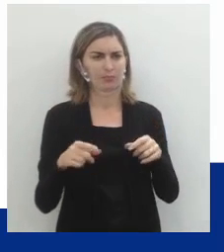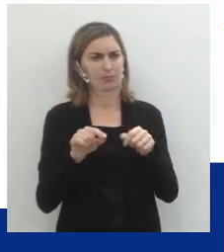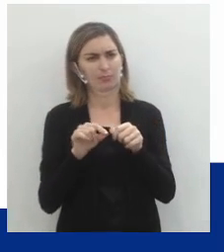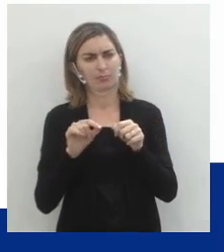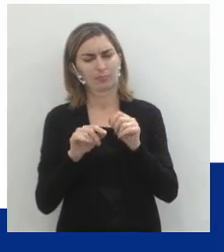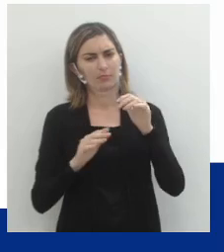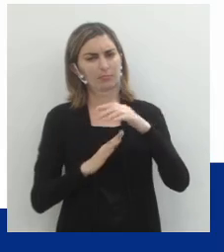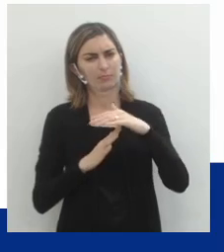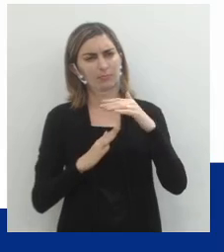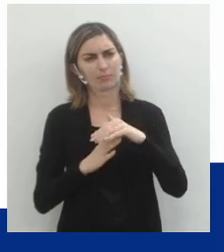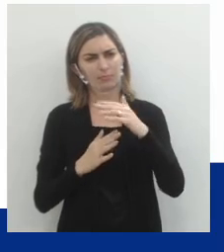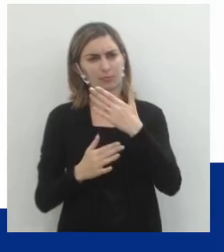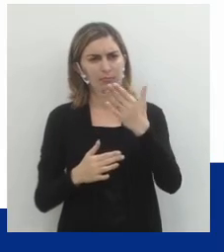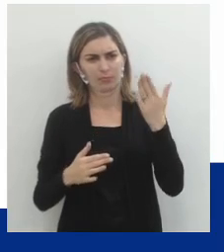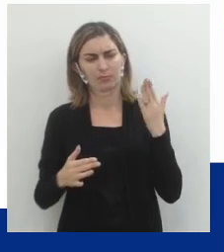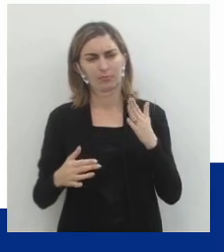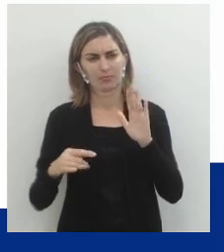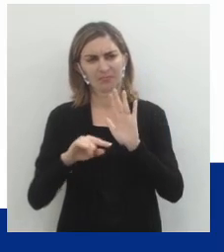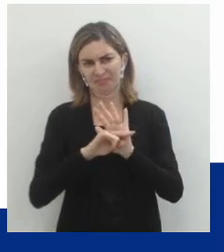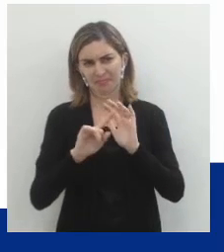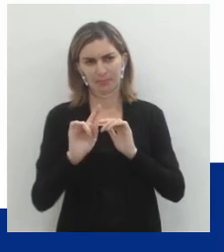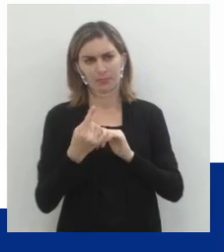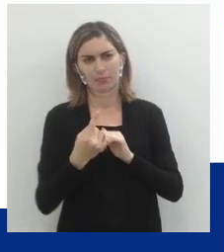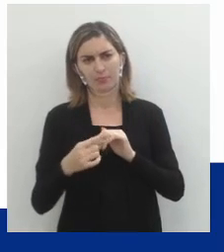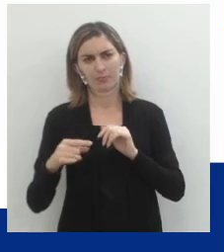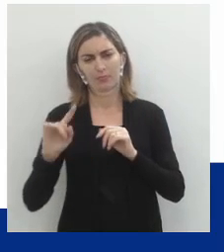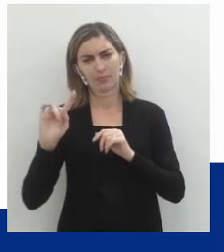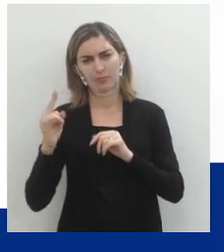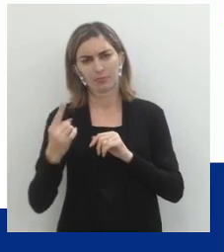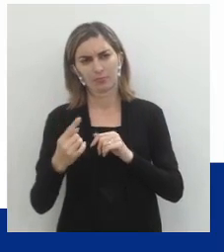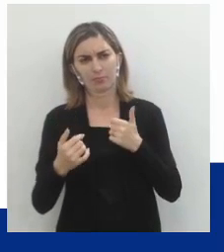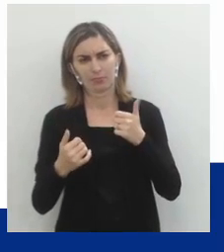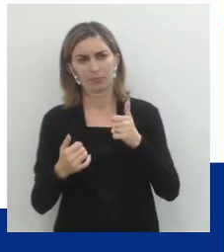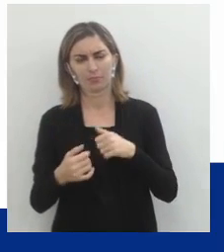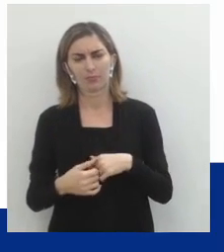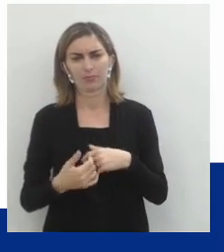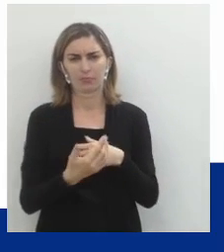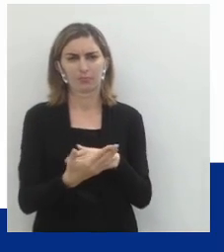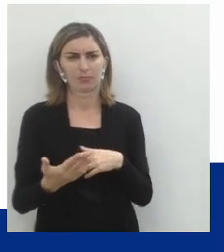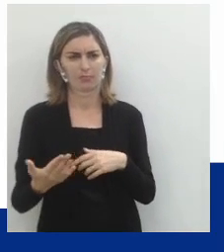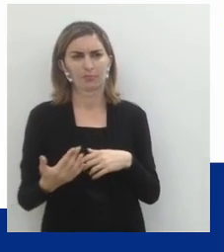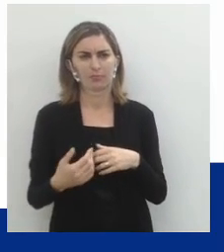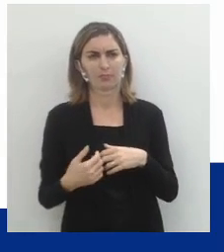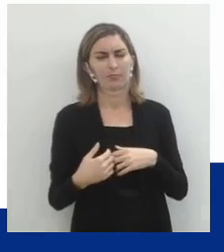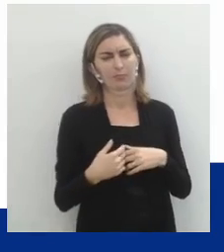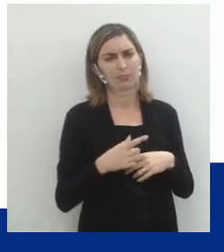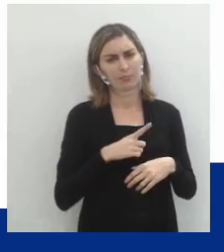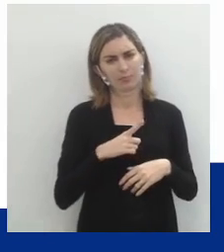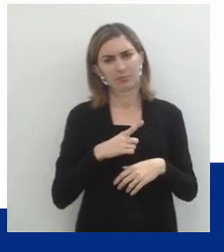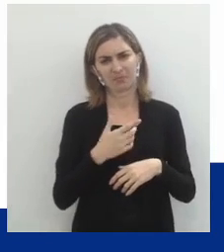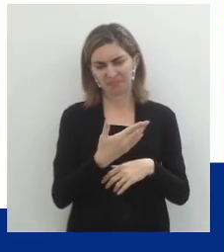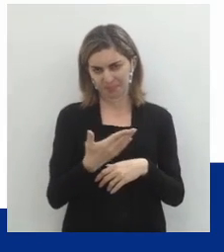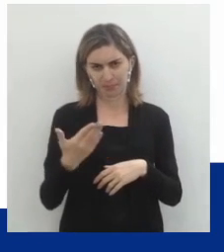ser limitada aqui entre o menos 1 e 1, beleza? Dessa forma, galera, a gente tem